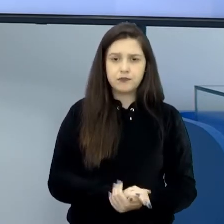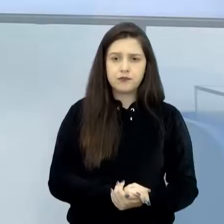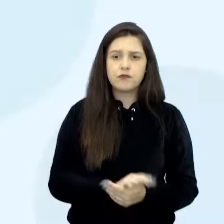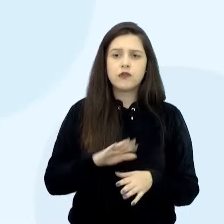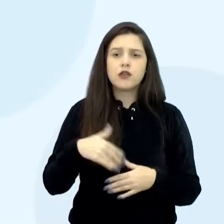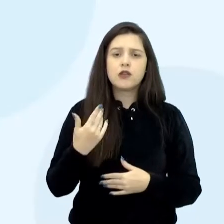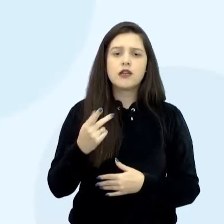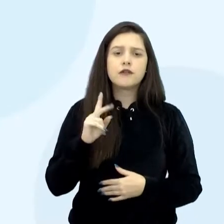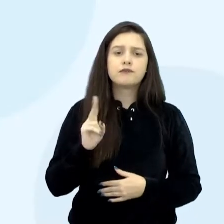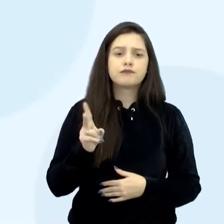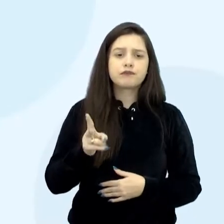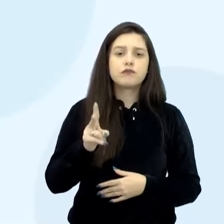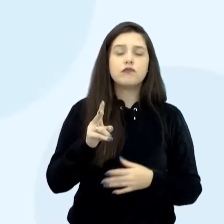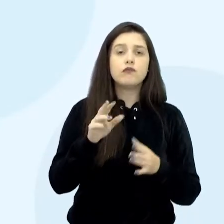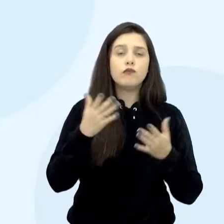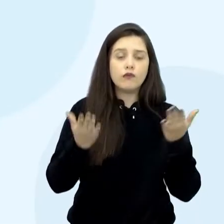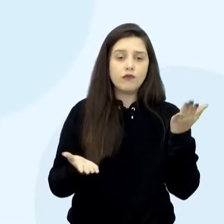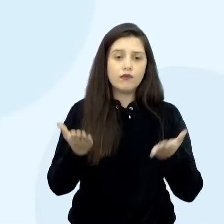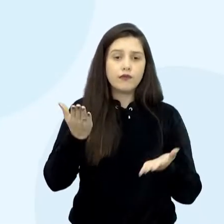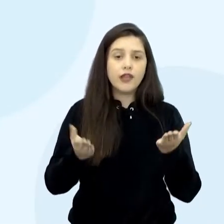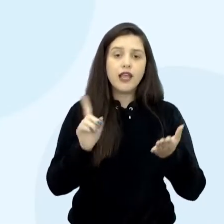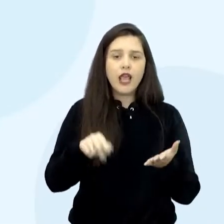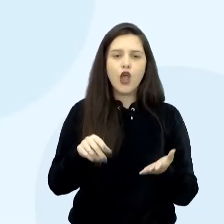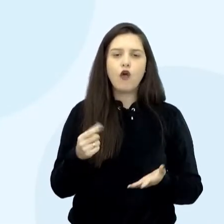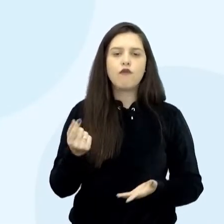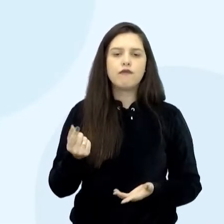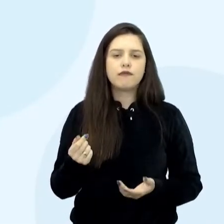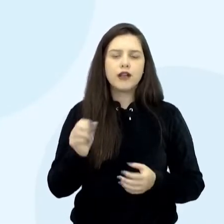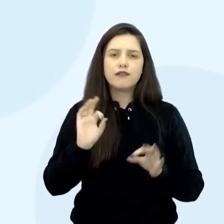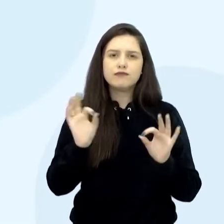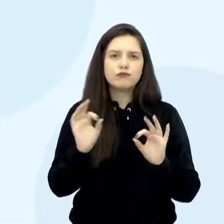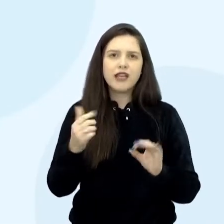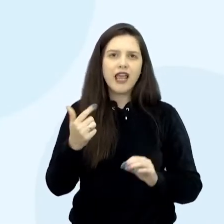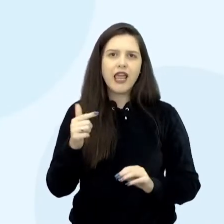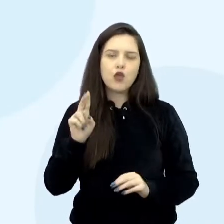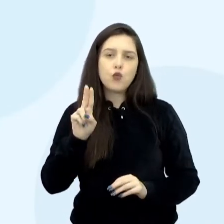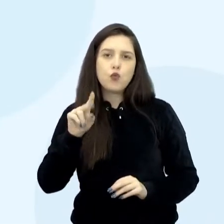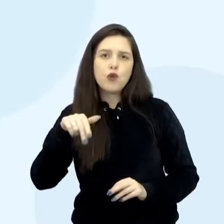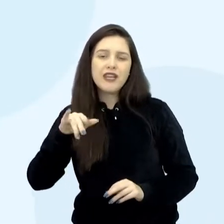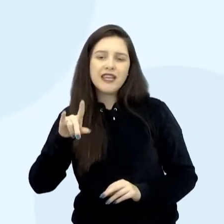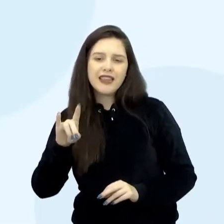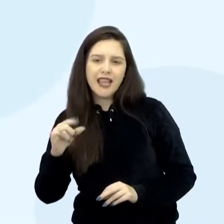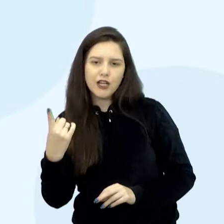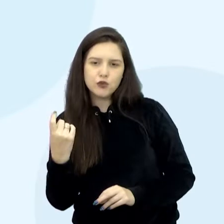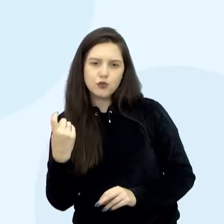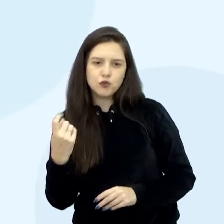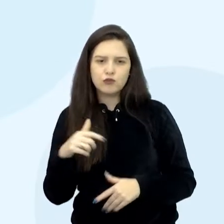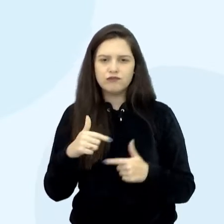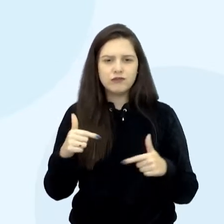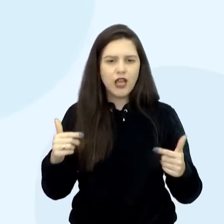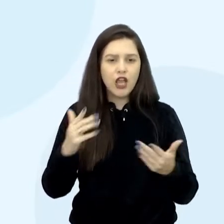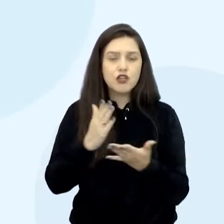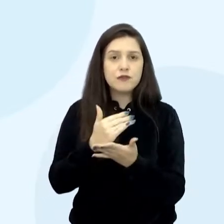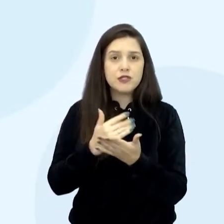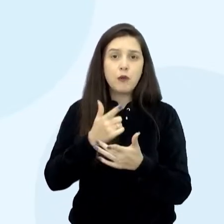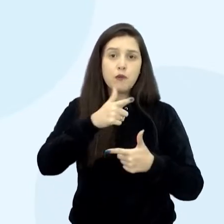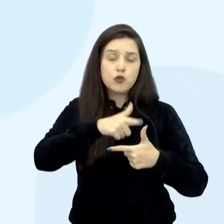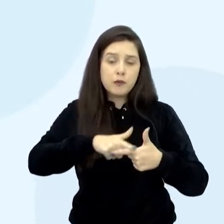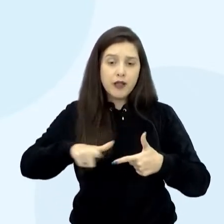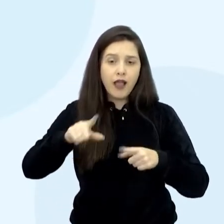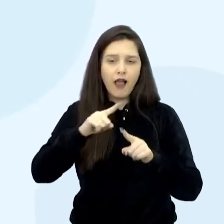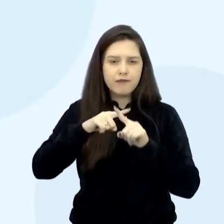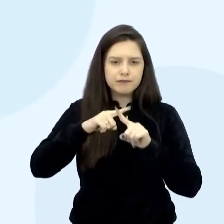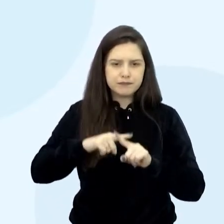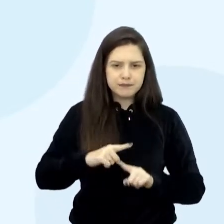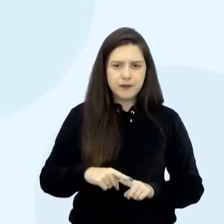constante de equilíbrio químico é um valor sem unidade, ou seja, adimensional, obtido pela divisão e a multiplicação das